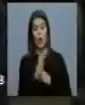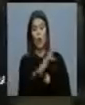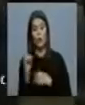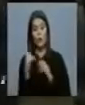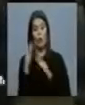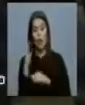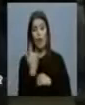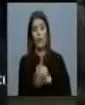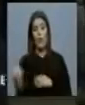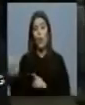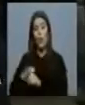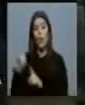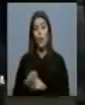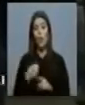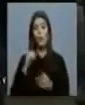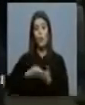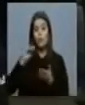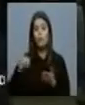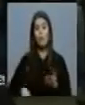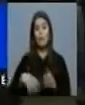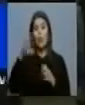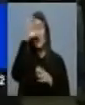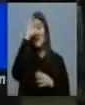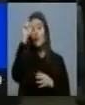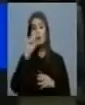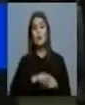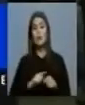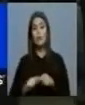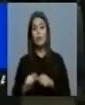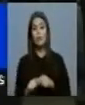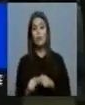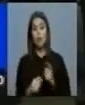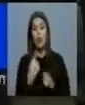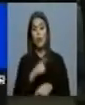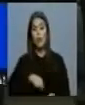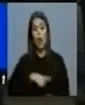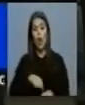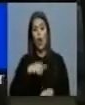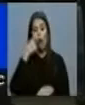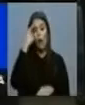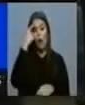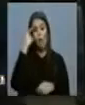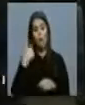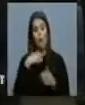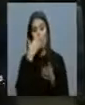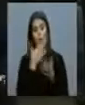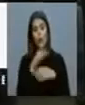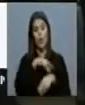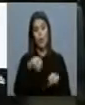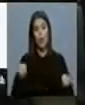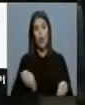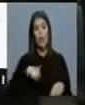várias formas de luta, desde abaixo assinados, desde greves por períodos de algumas horas com concentração em frente ao hospital. Está prevista